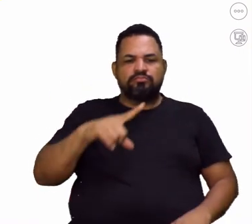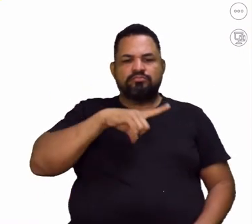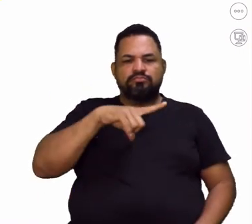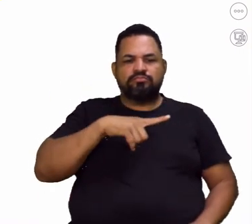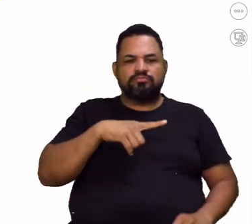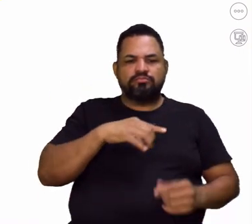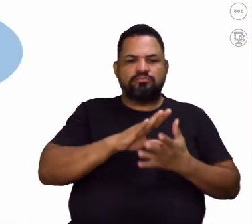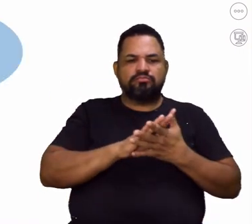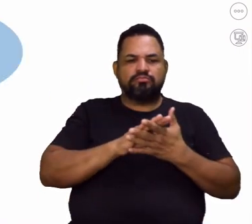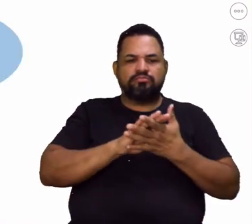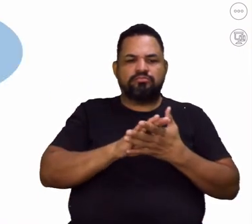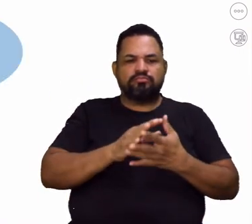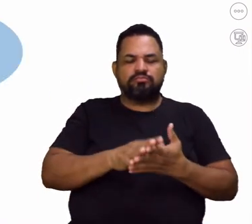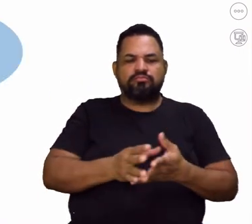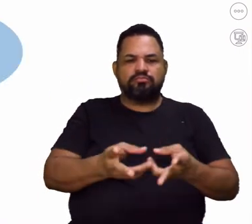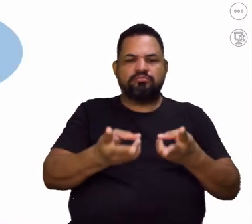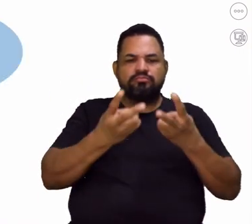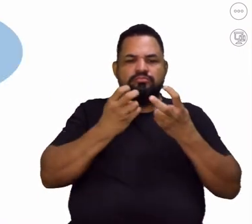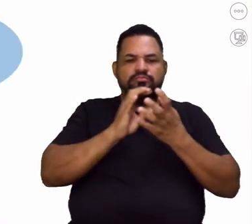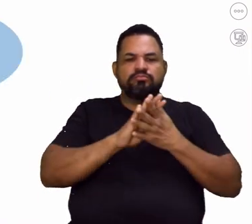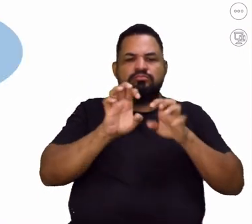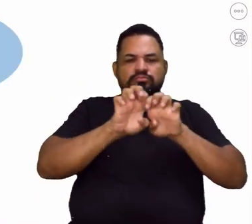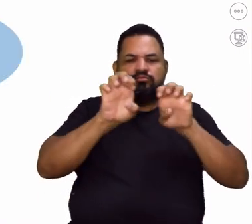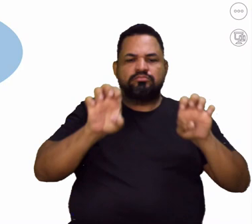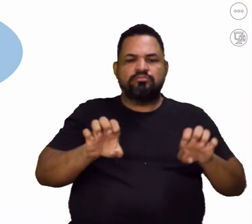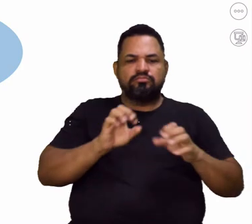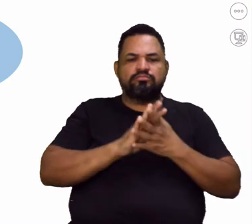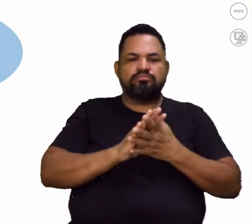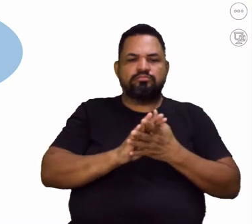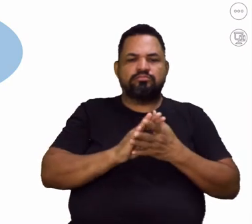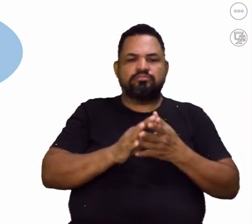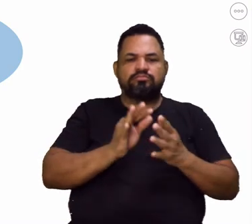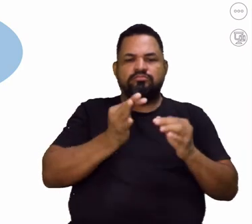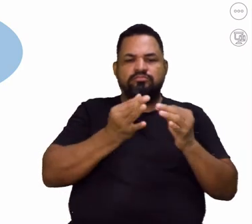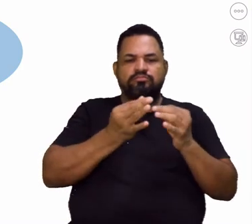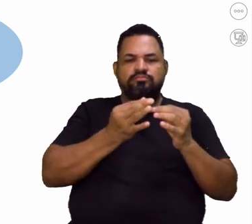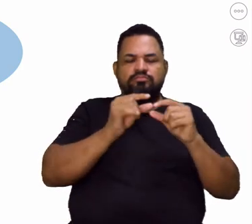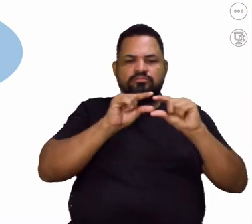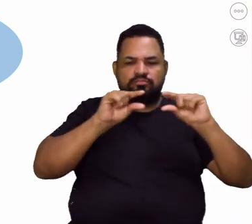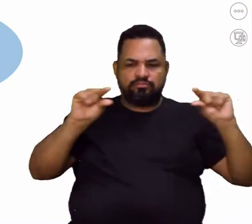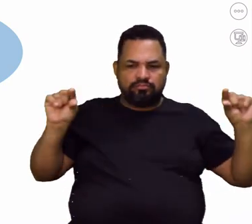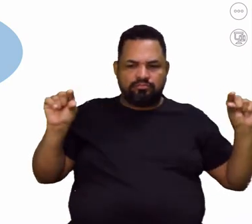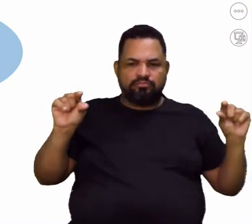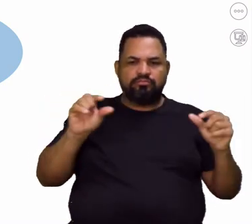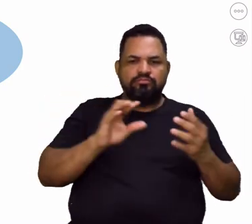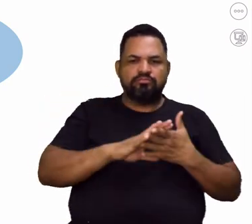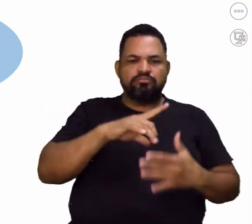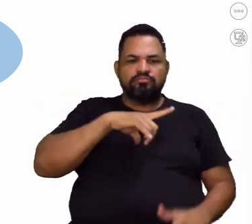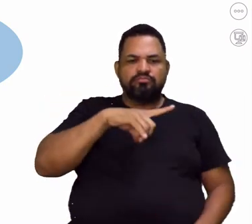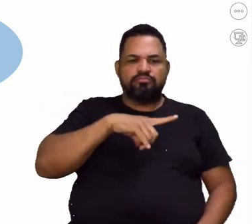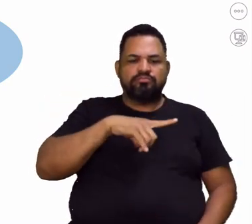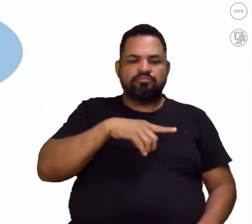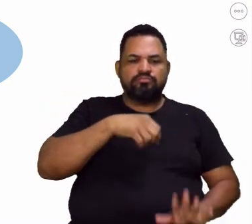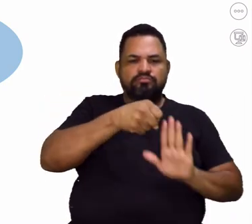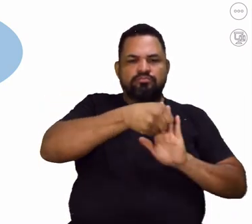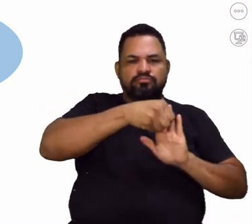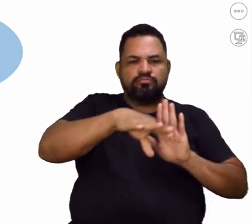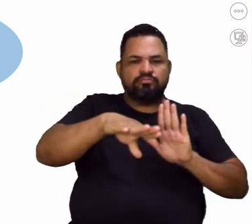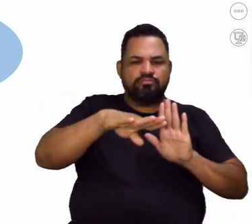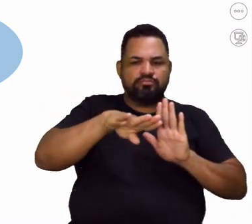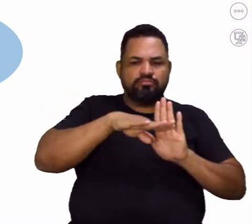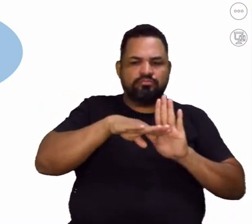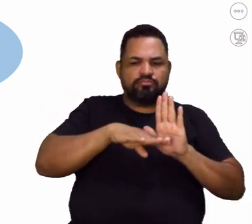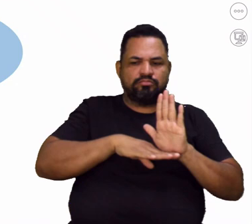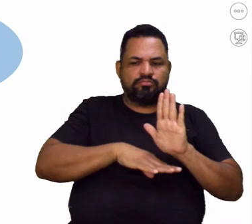da frase. De olho aí, então. Vamos ter, então, dentro do campo das figuras de linguagem, a